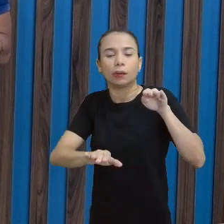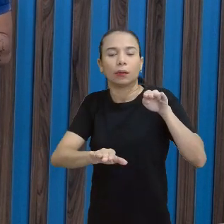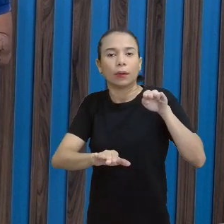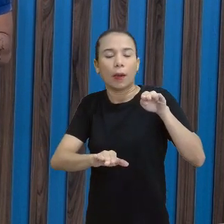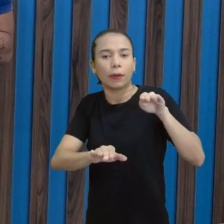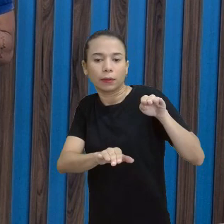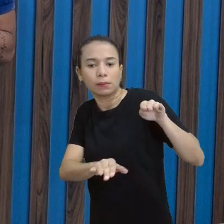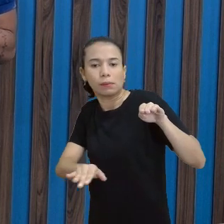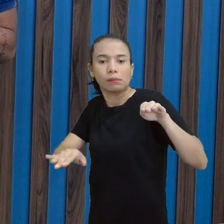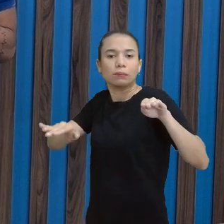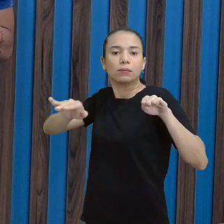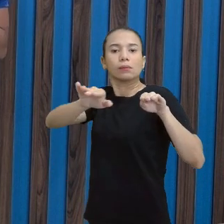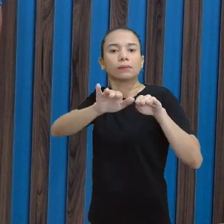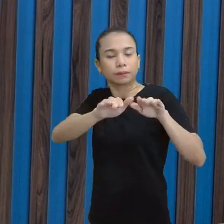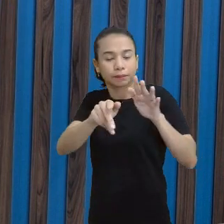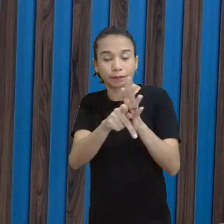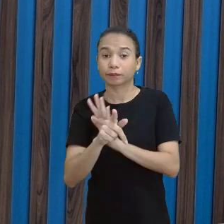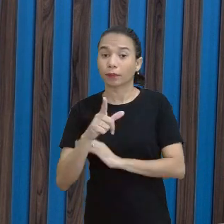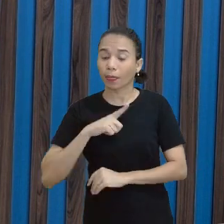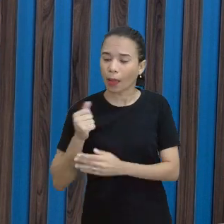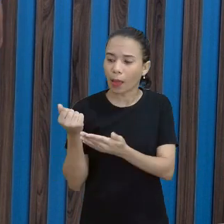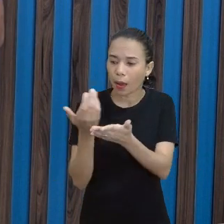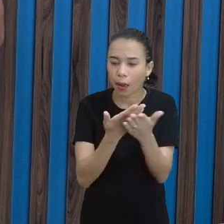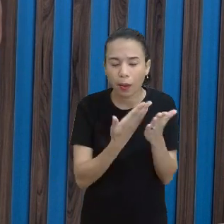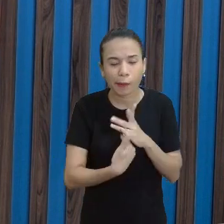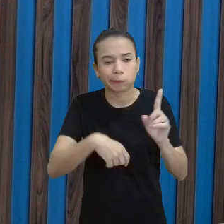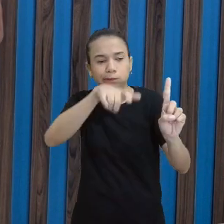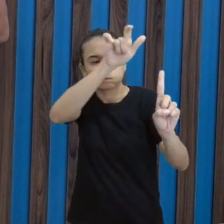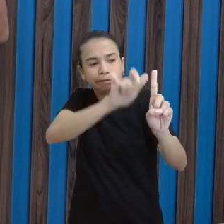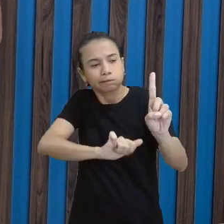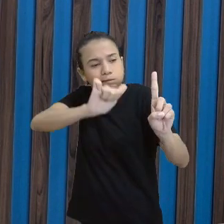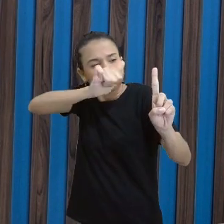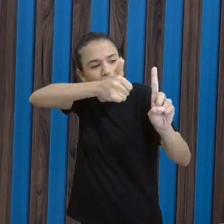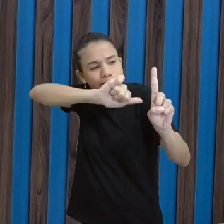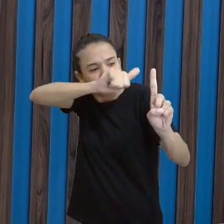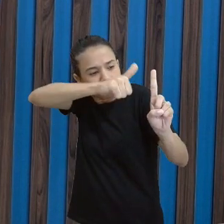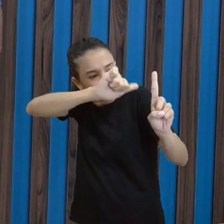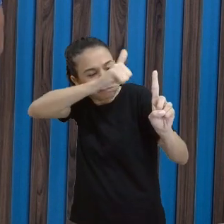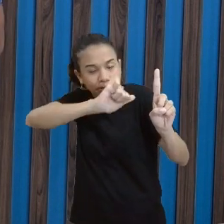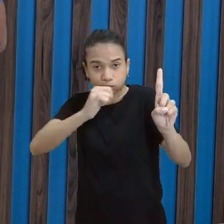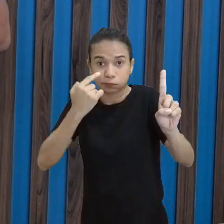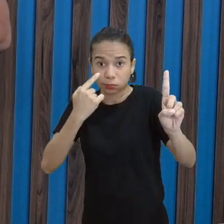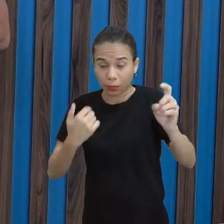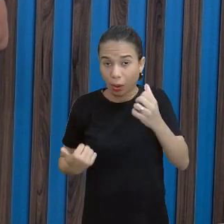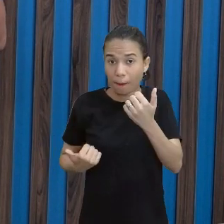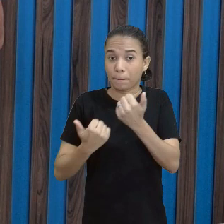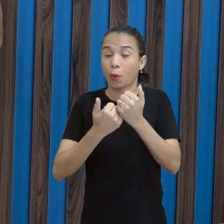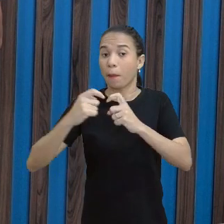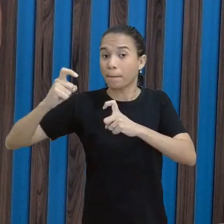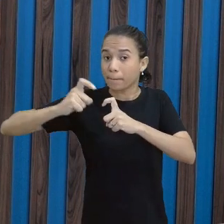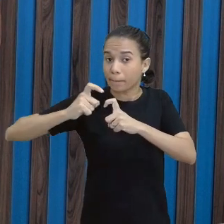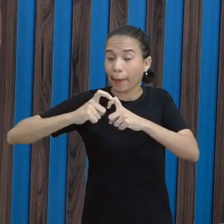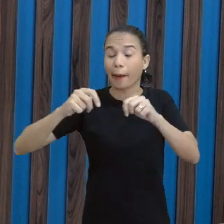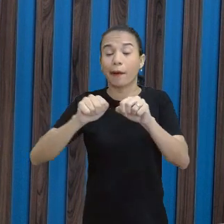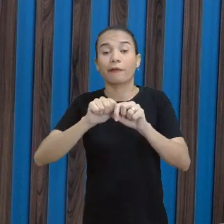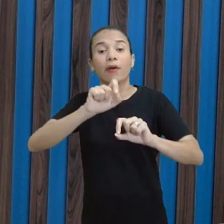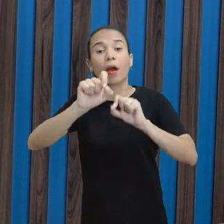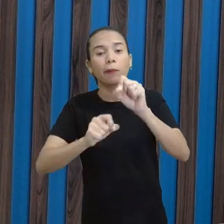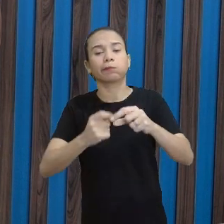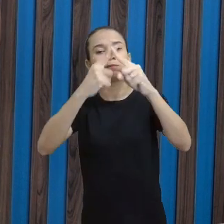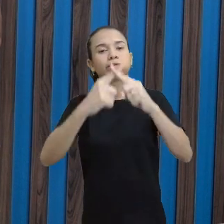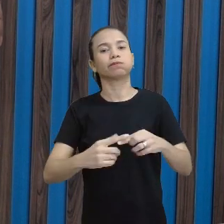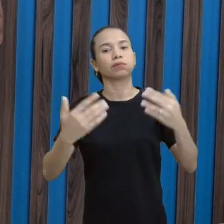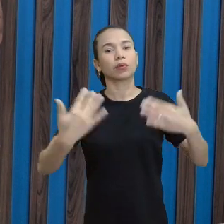da competição. Então, existe esse estudo, né? E aí tem o apoio dos médicos para poder fazer com que essa